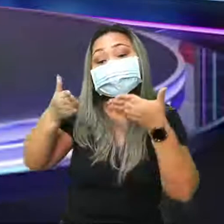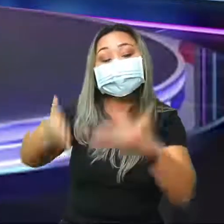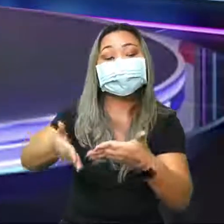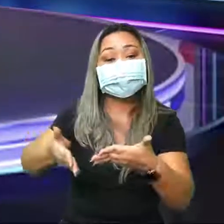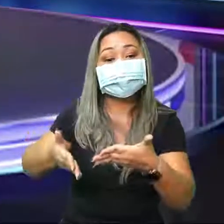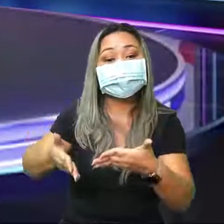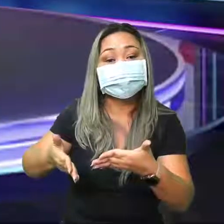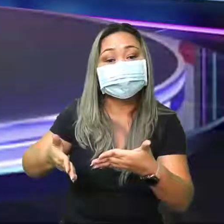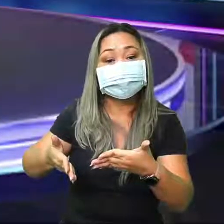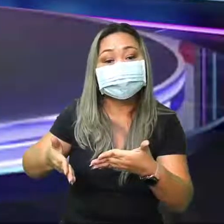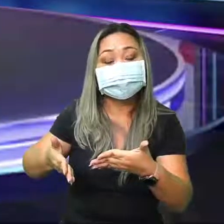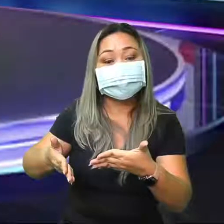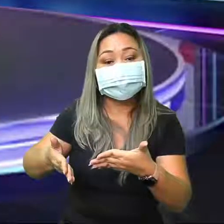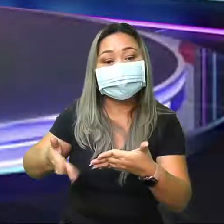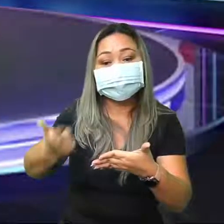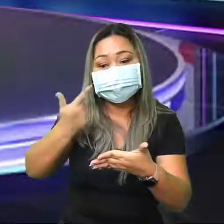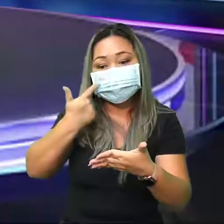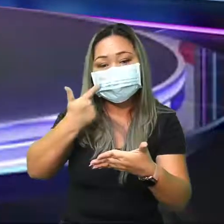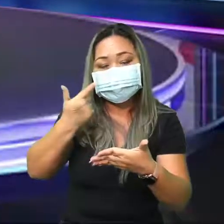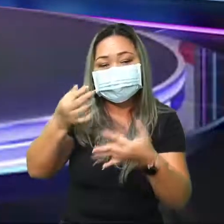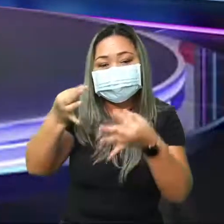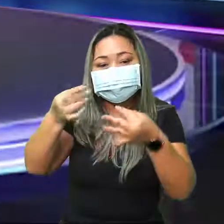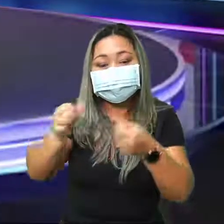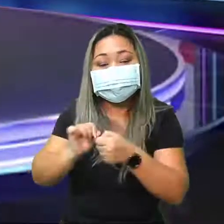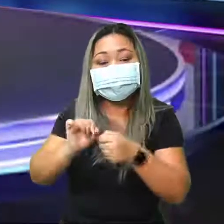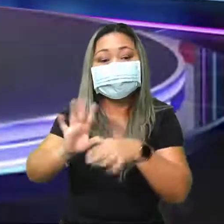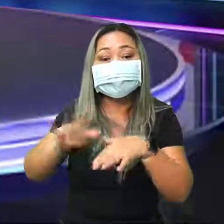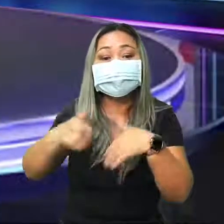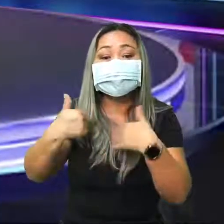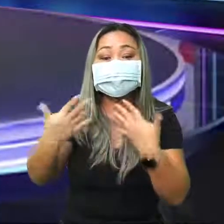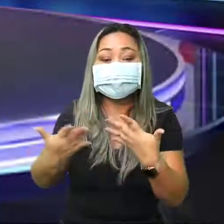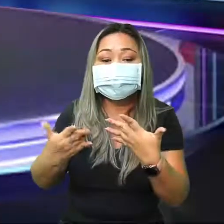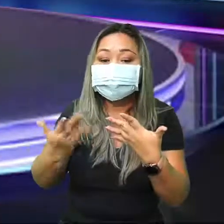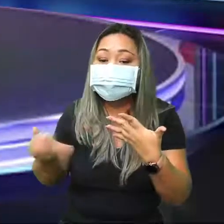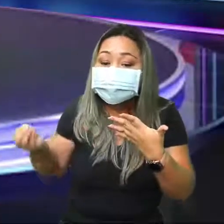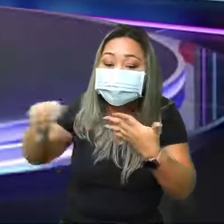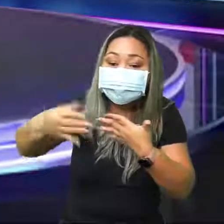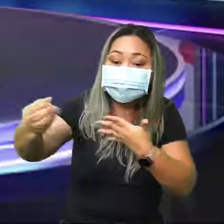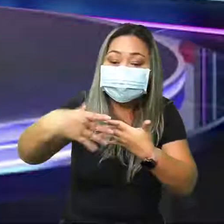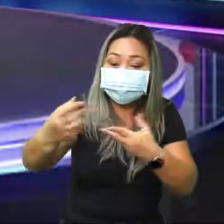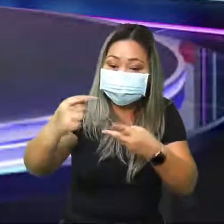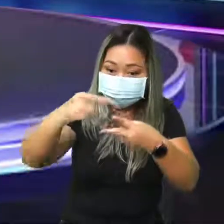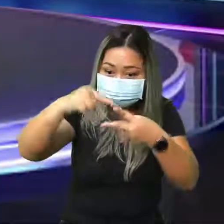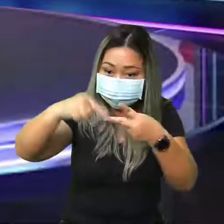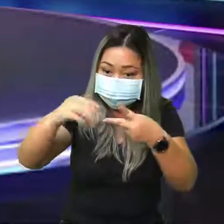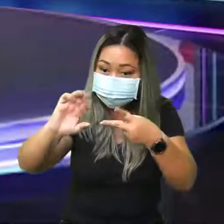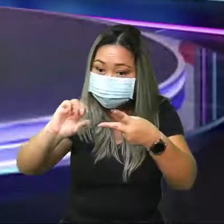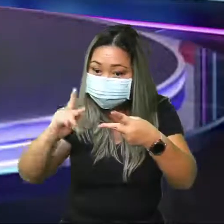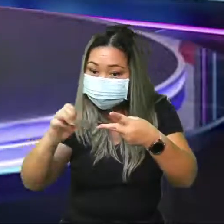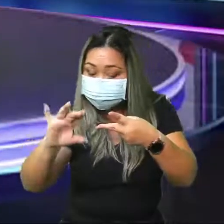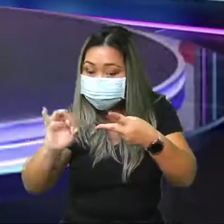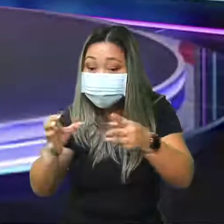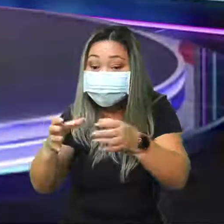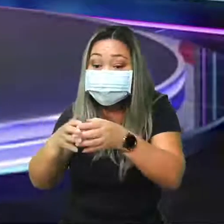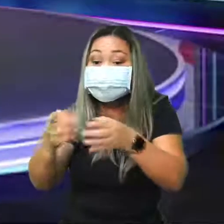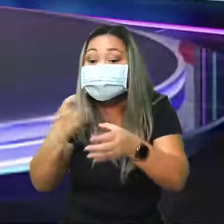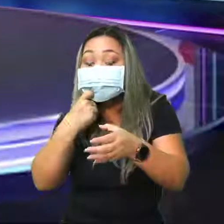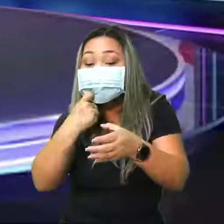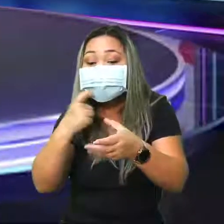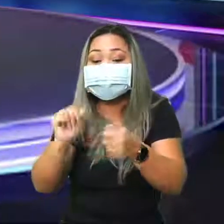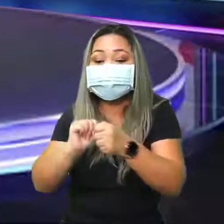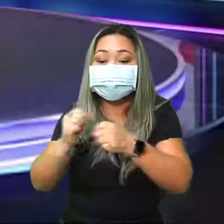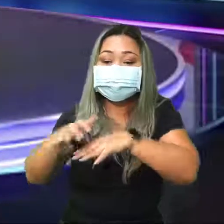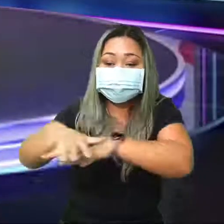virtude, ou a observação do detalhe ali é que com a entrada de duas novas espécies, com um nicho